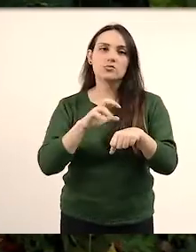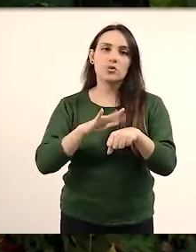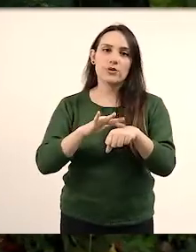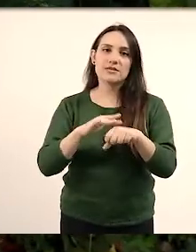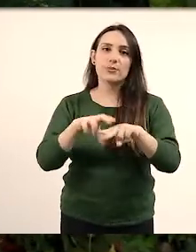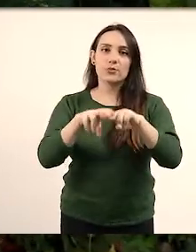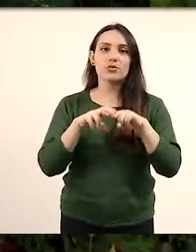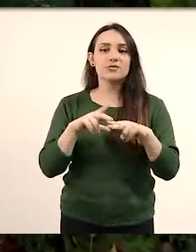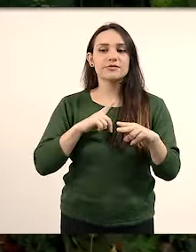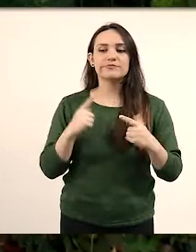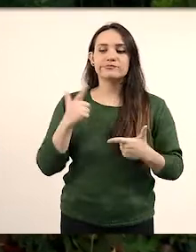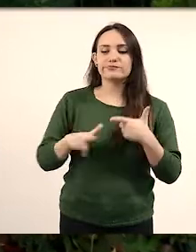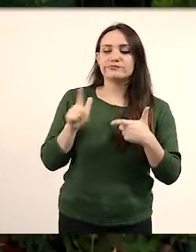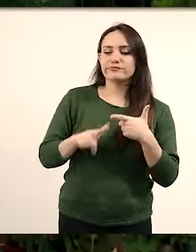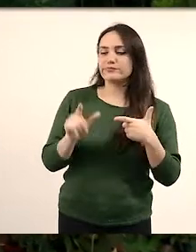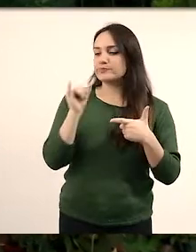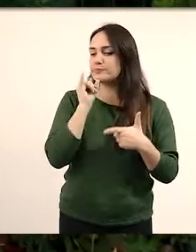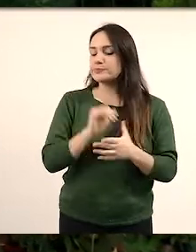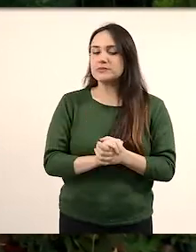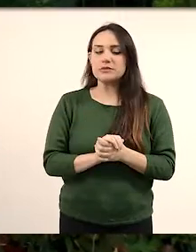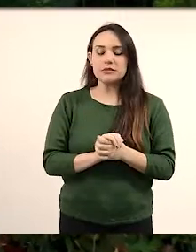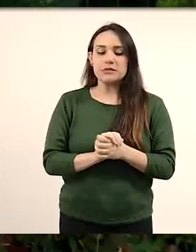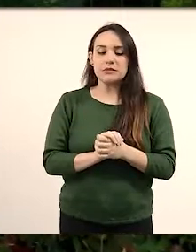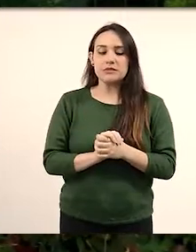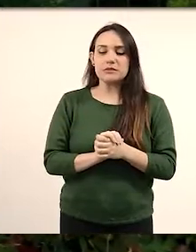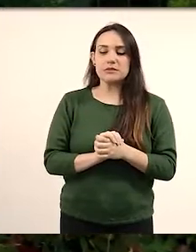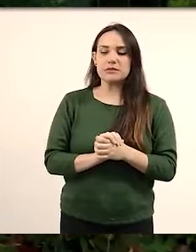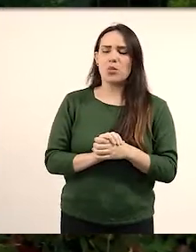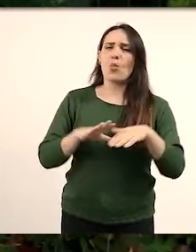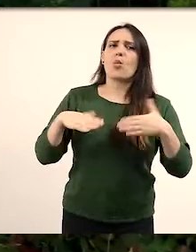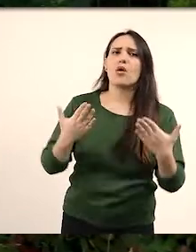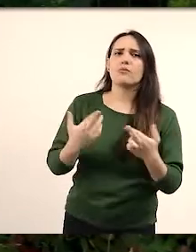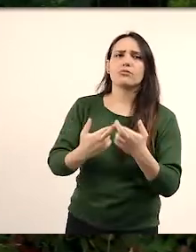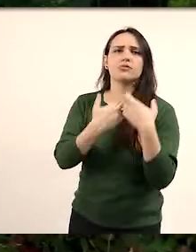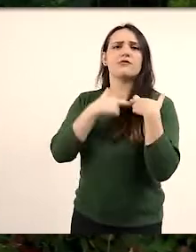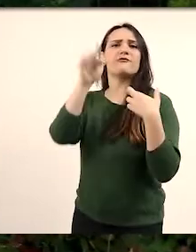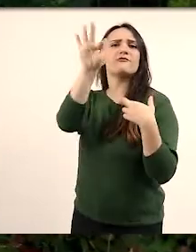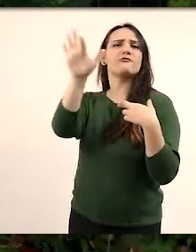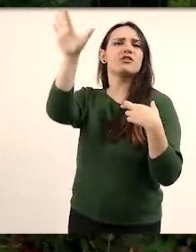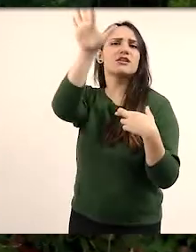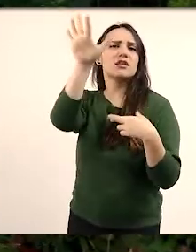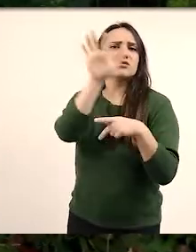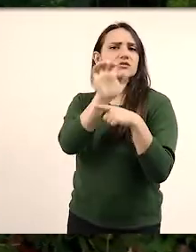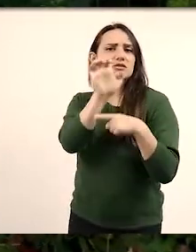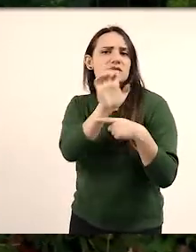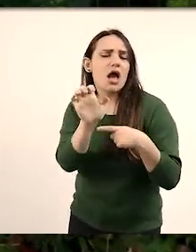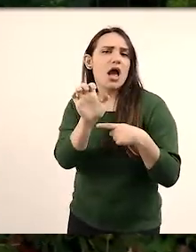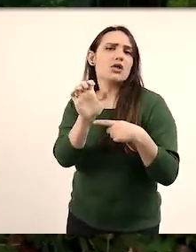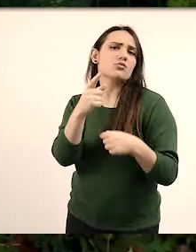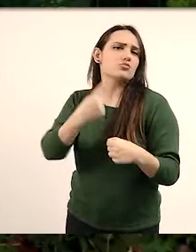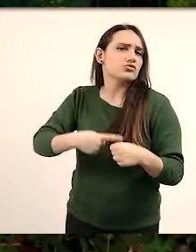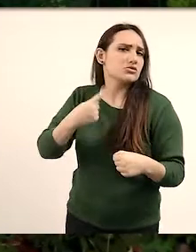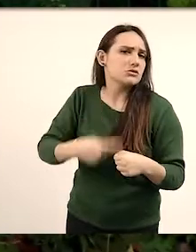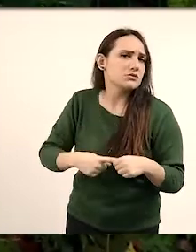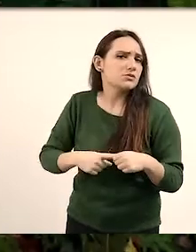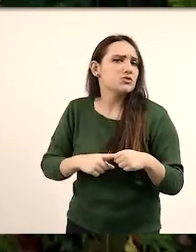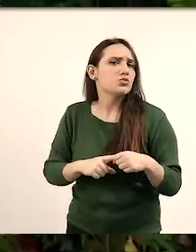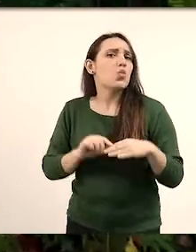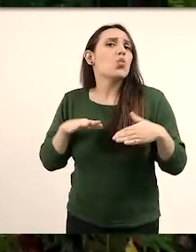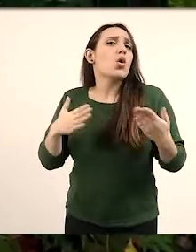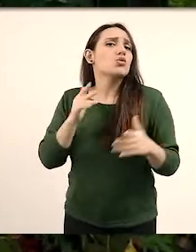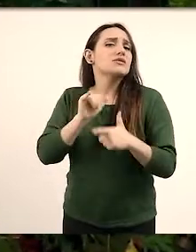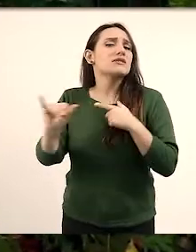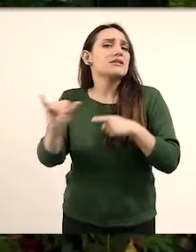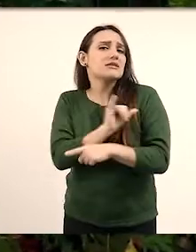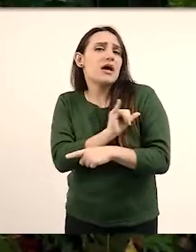que os conflitos gerados entre as diversas competências dos entes da federação, em quais medidas elas devem adotar